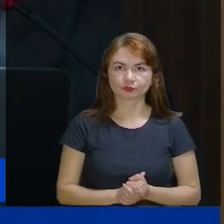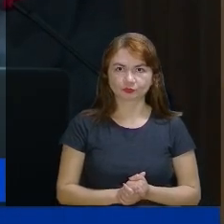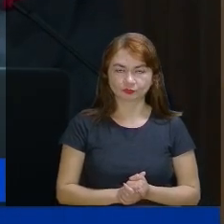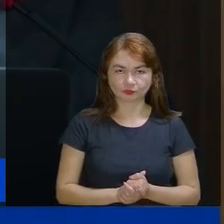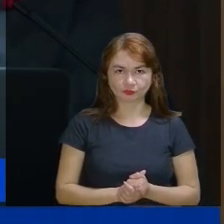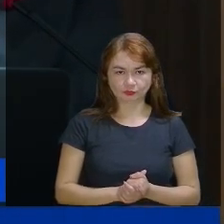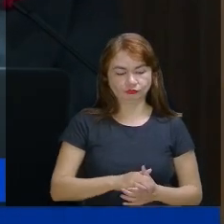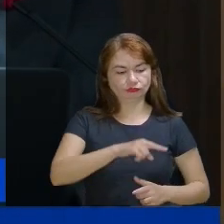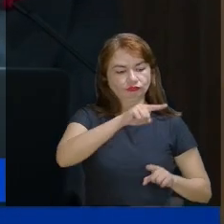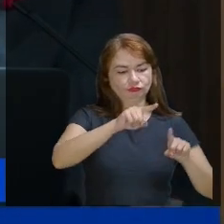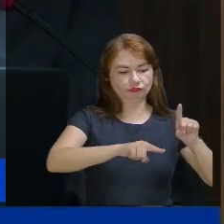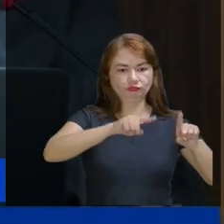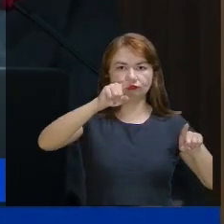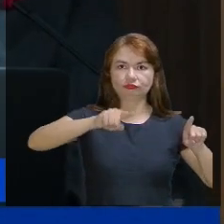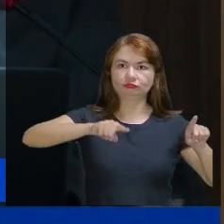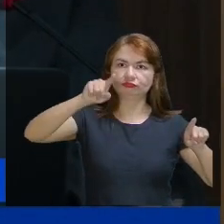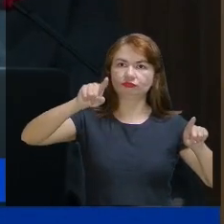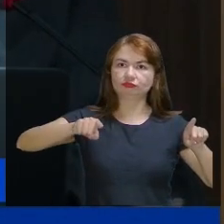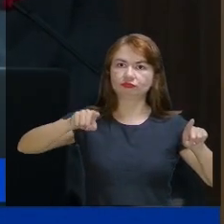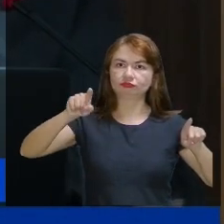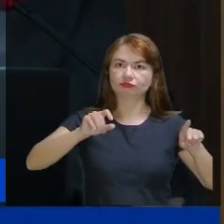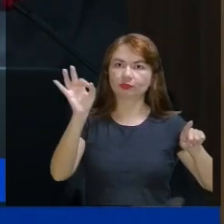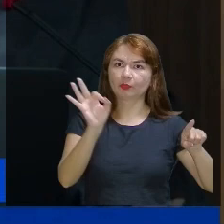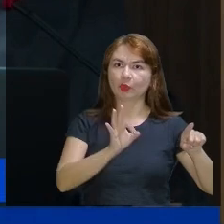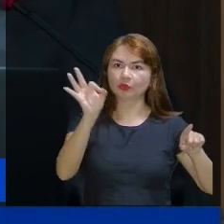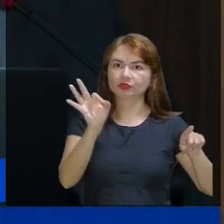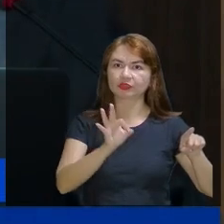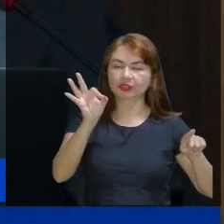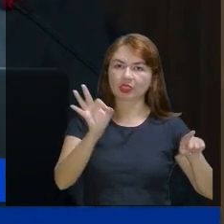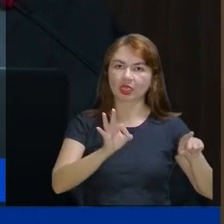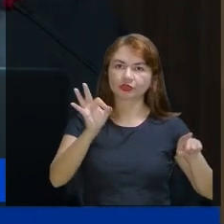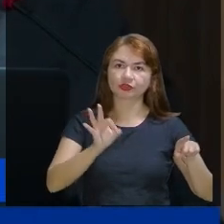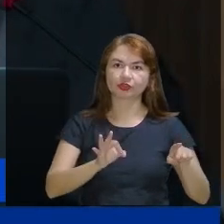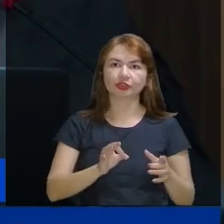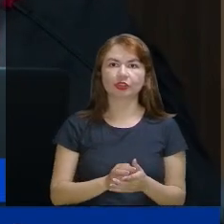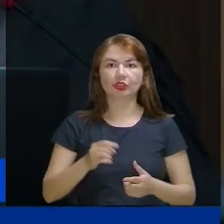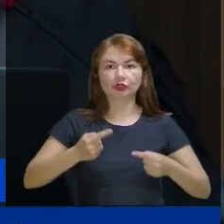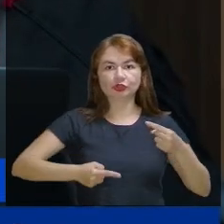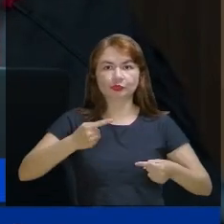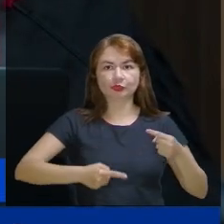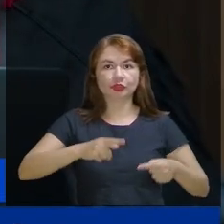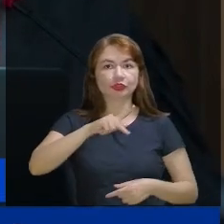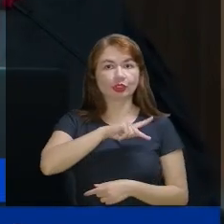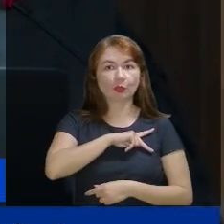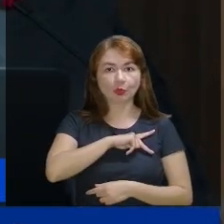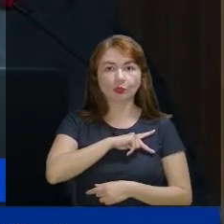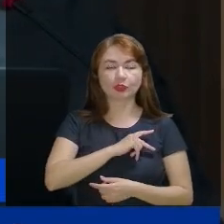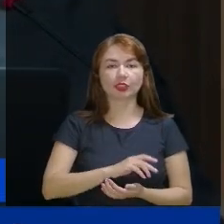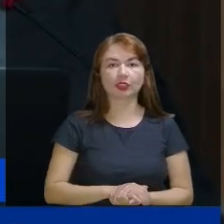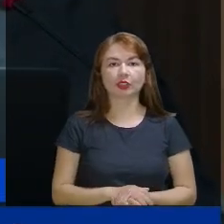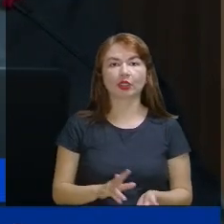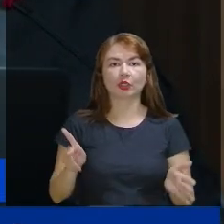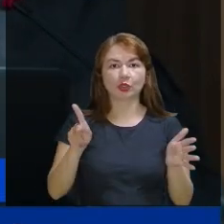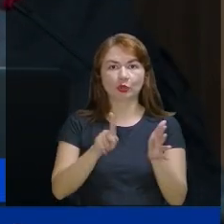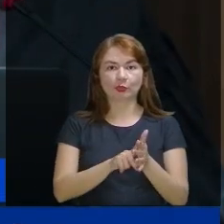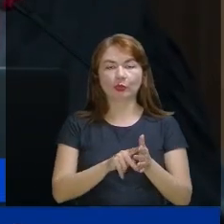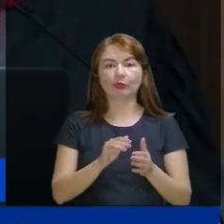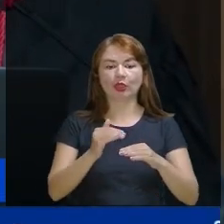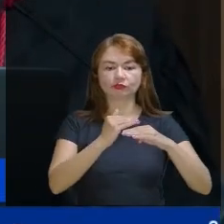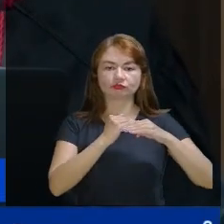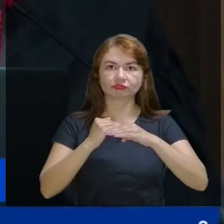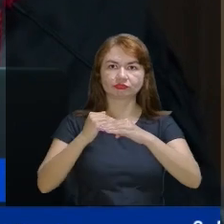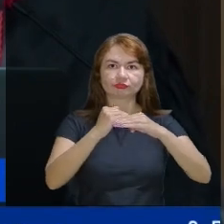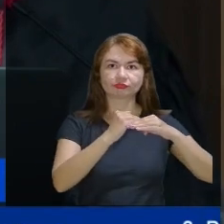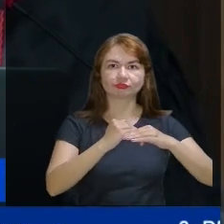dados, visando a devida e necessária implementação de políticas públicas voltadas à equidade racial